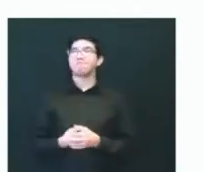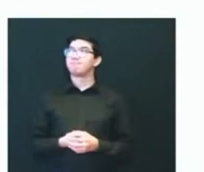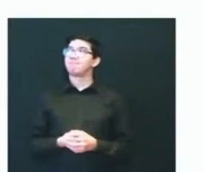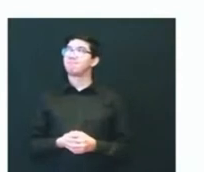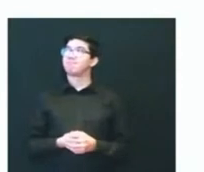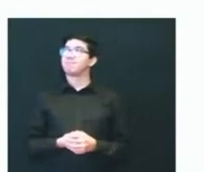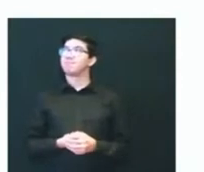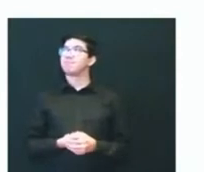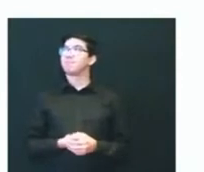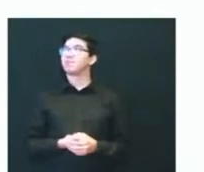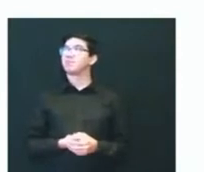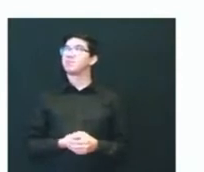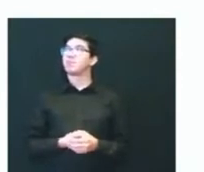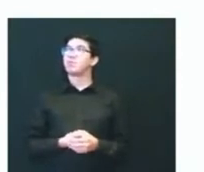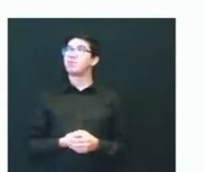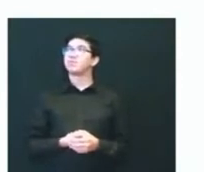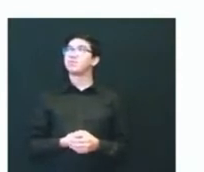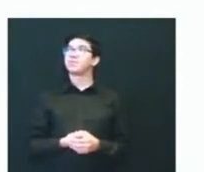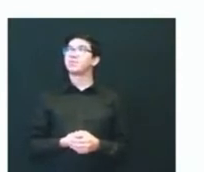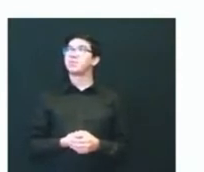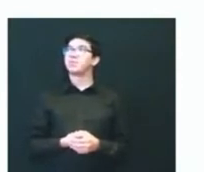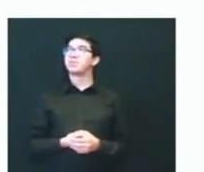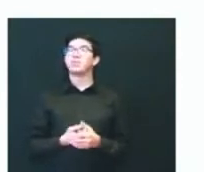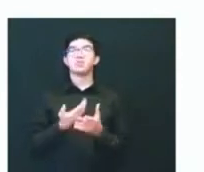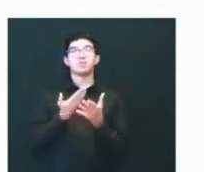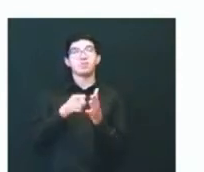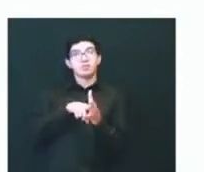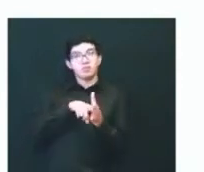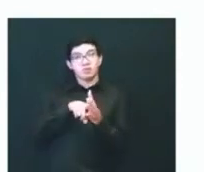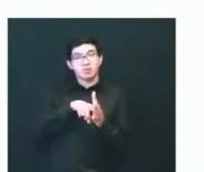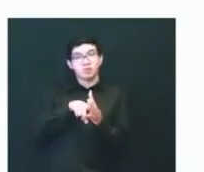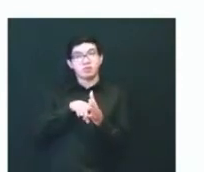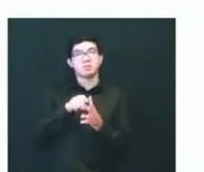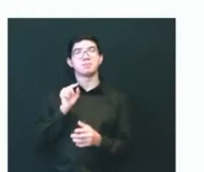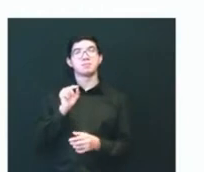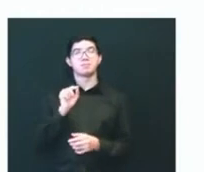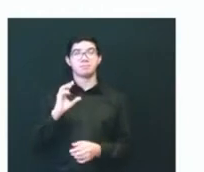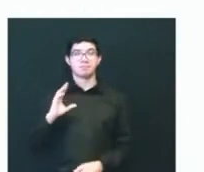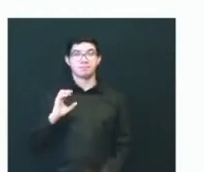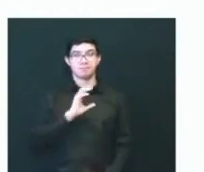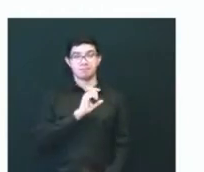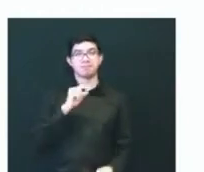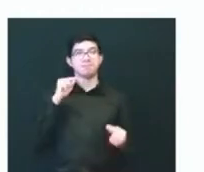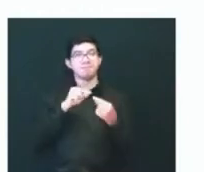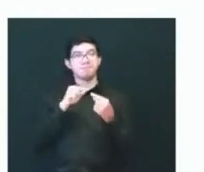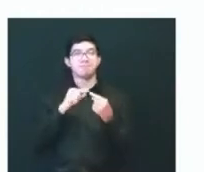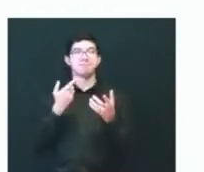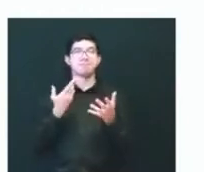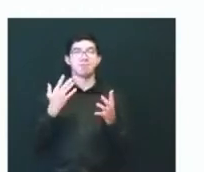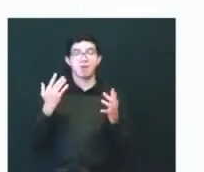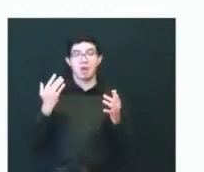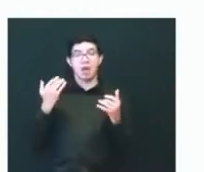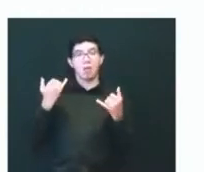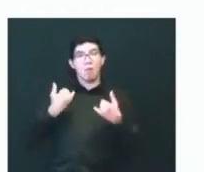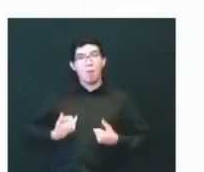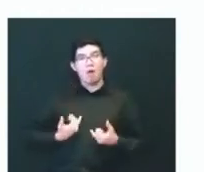Aqui é um estudo que mostra que o câncer está muito associado com essa perda de peso, com a caquexia,